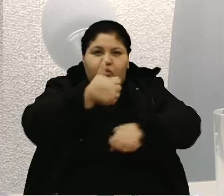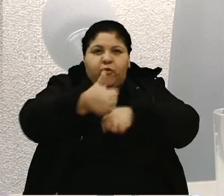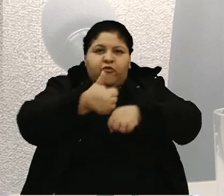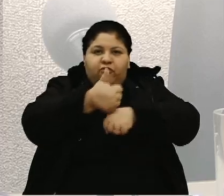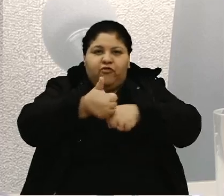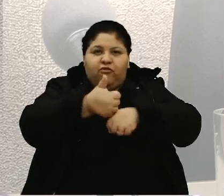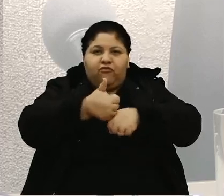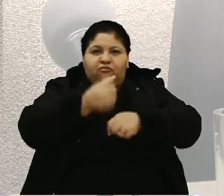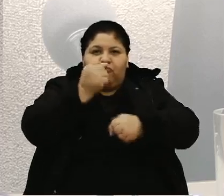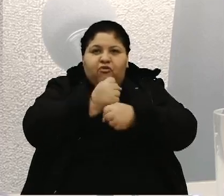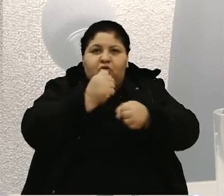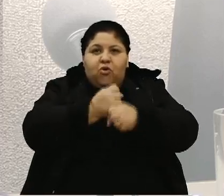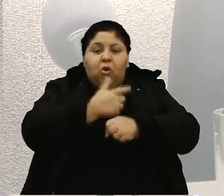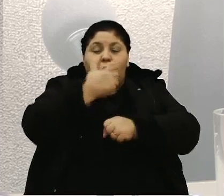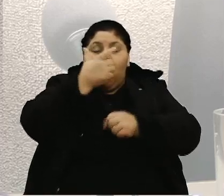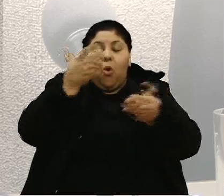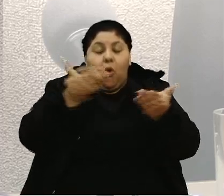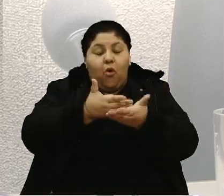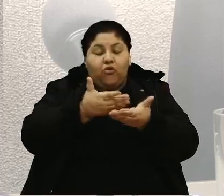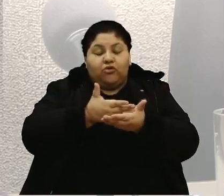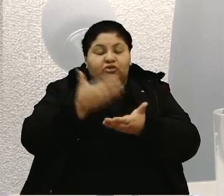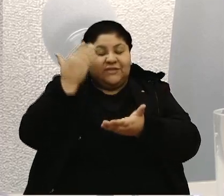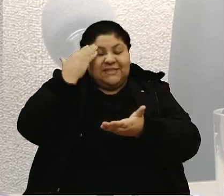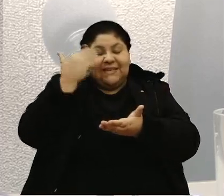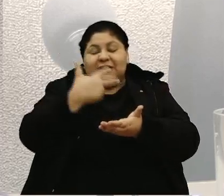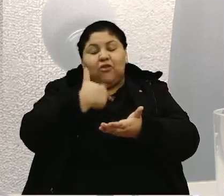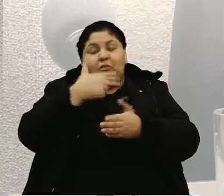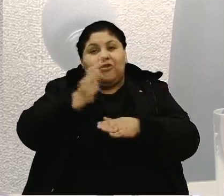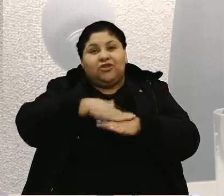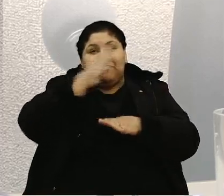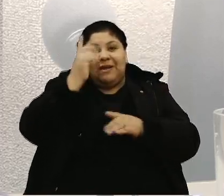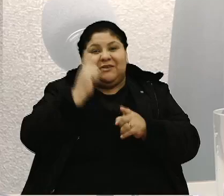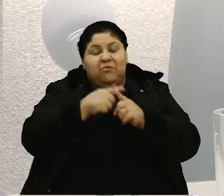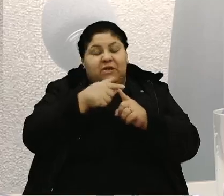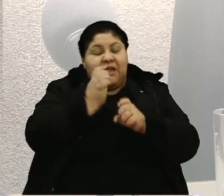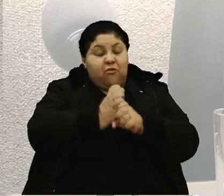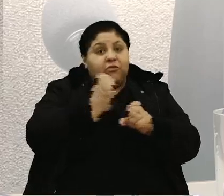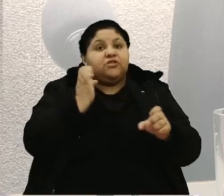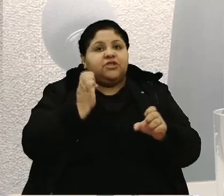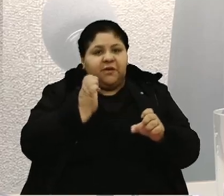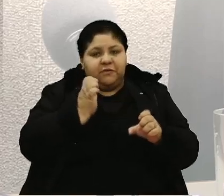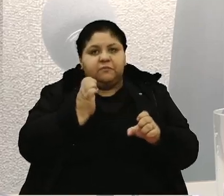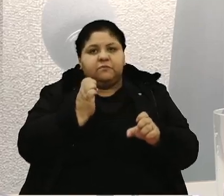mais permitido. Por quê? Porque os engenheiros